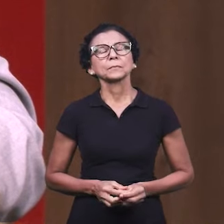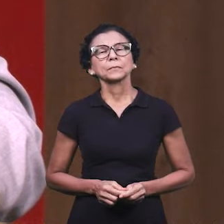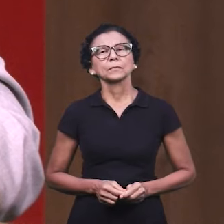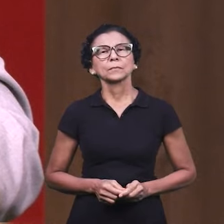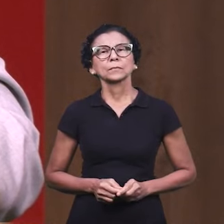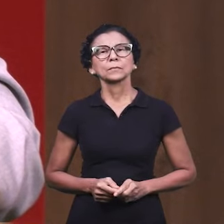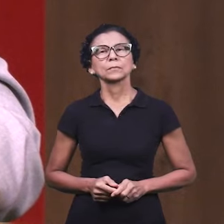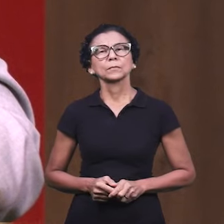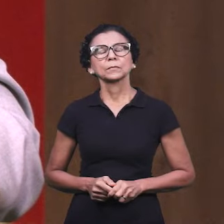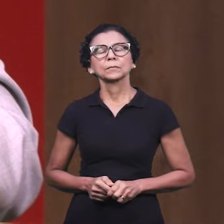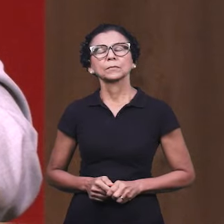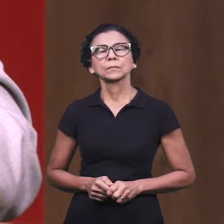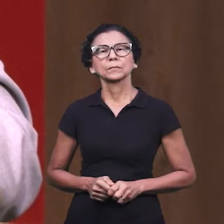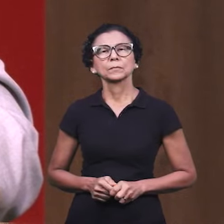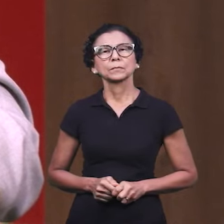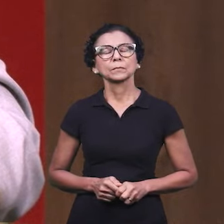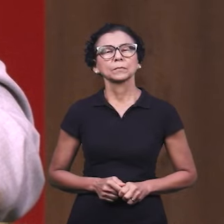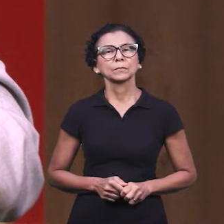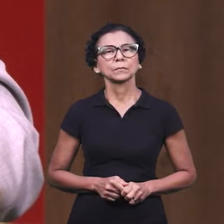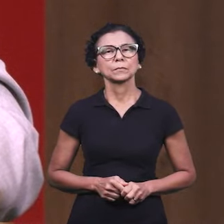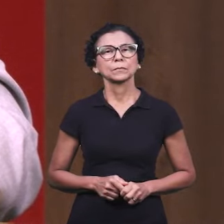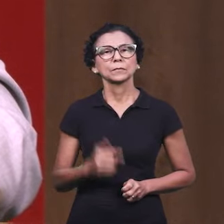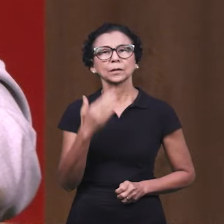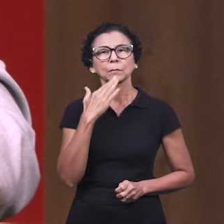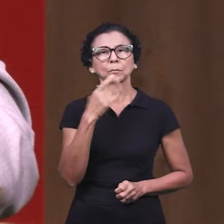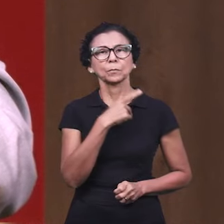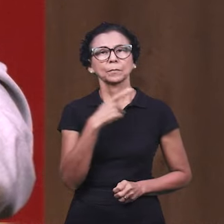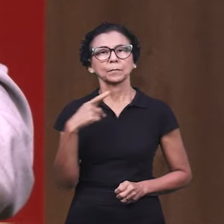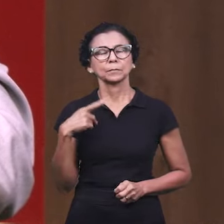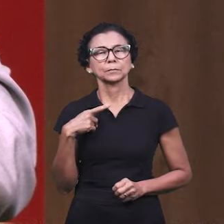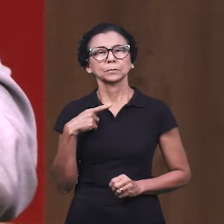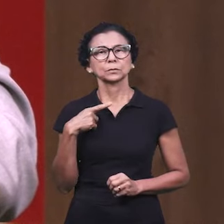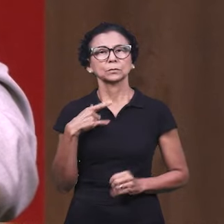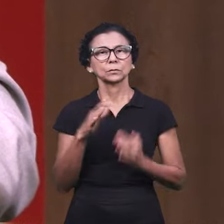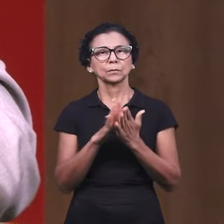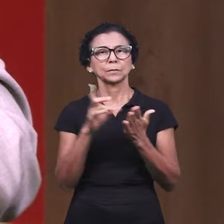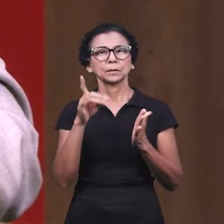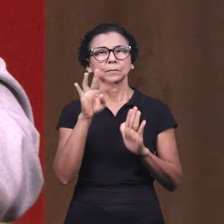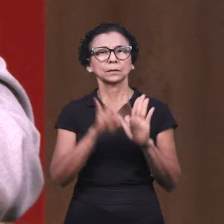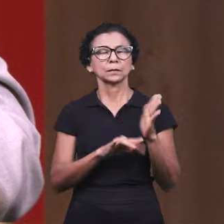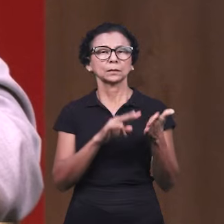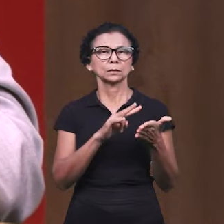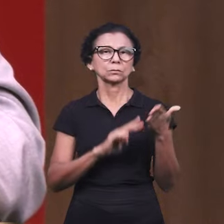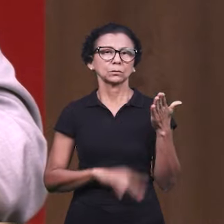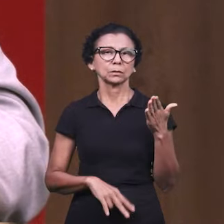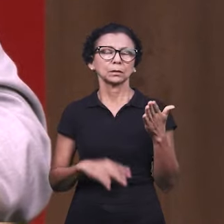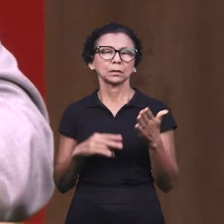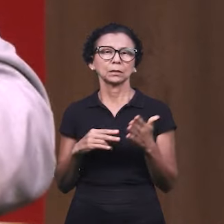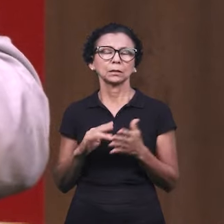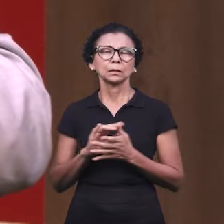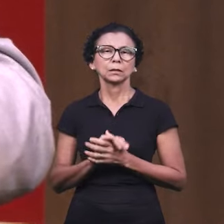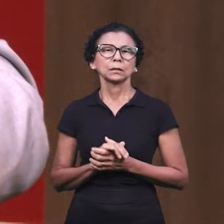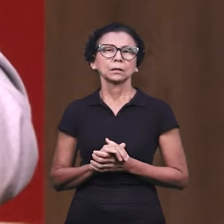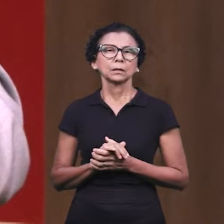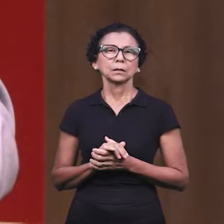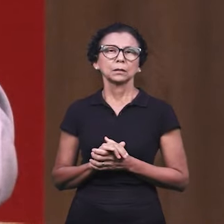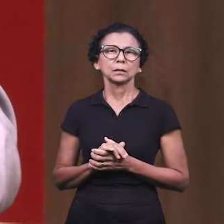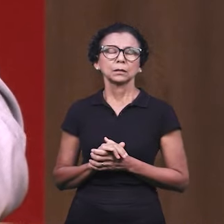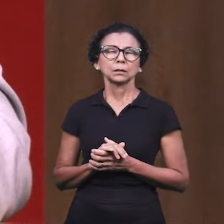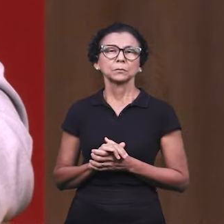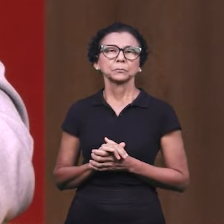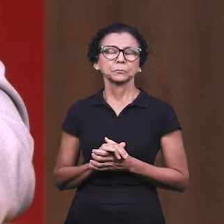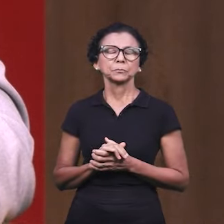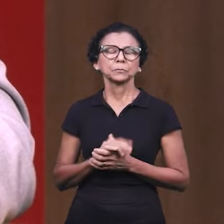RIC que faça a leitura de um texto e que faça uma breve abordagem já sobre o caminho que nós vamos seguir